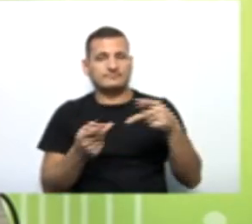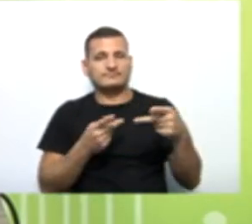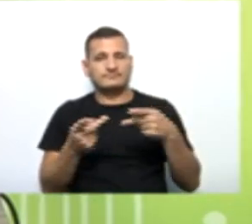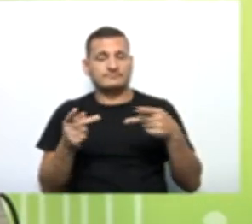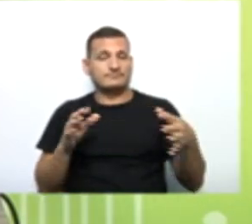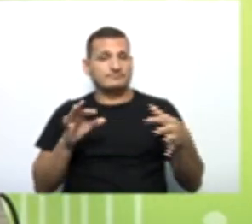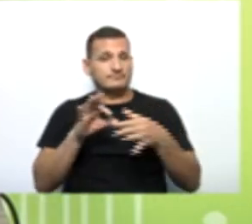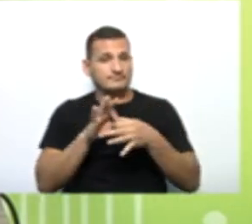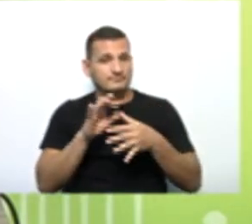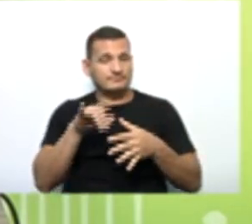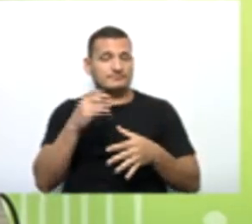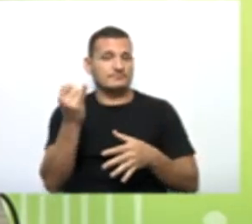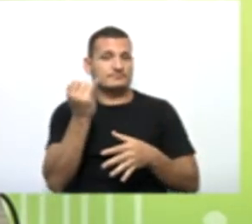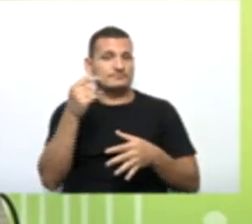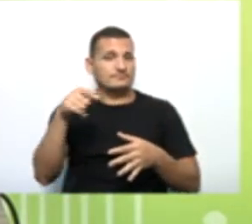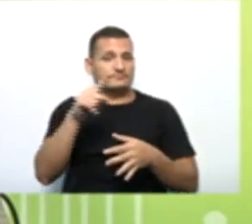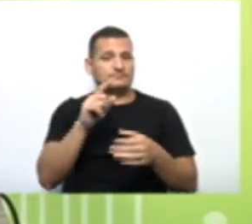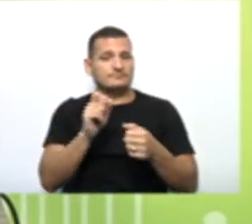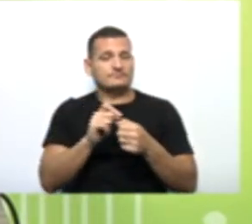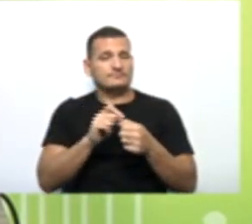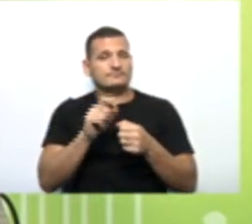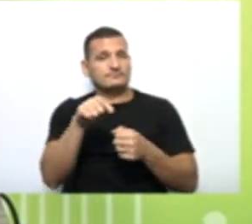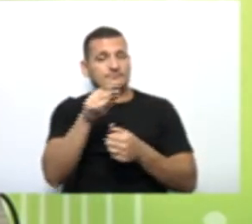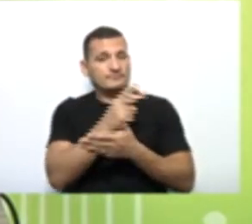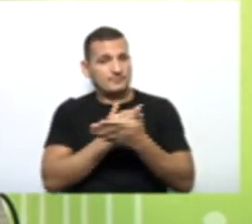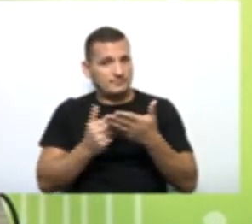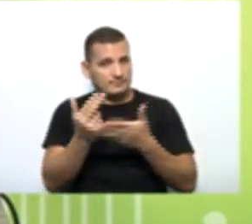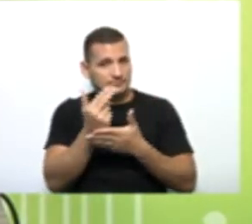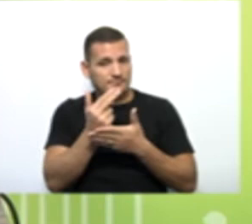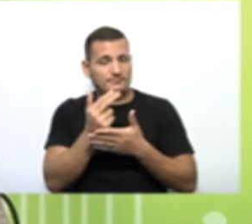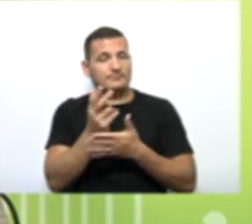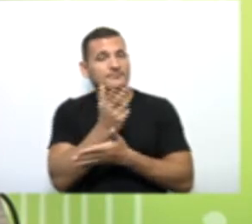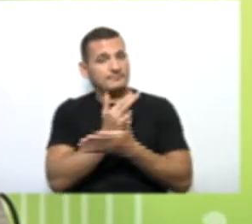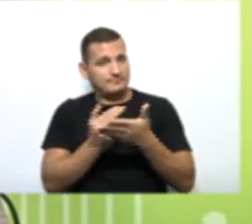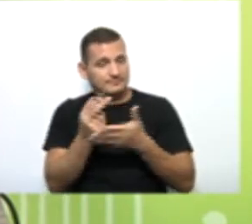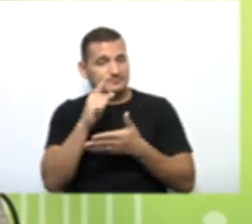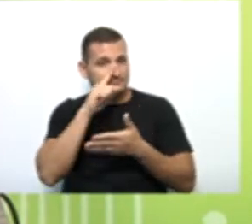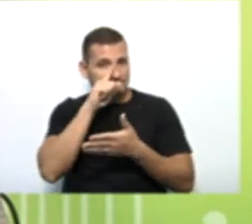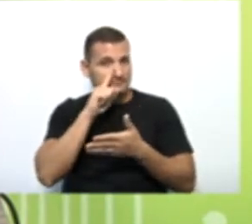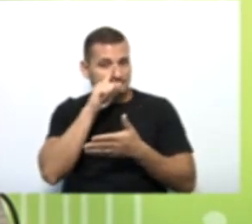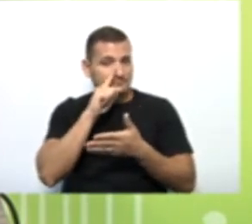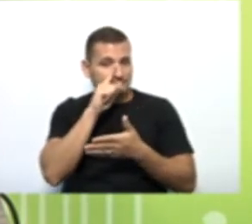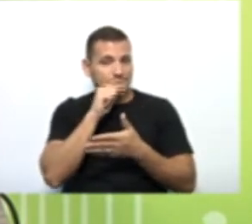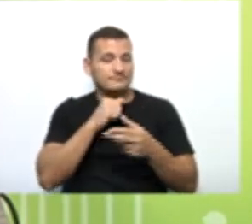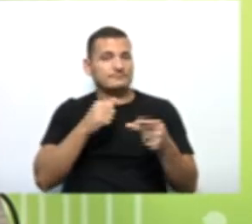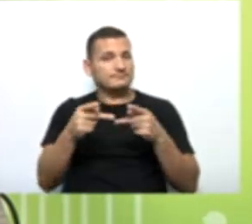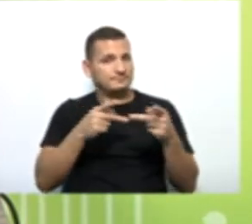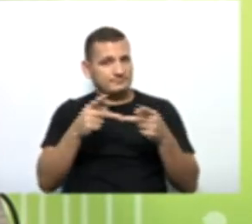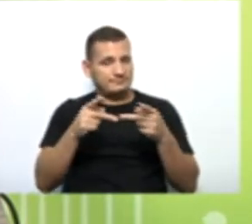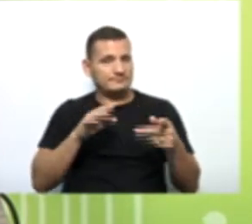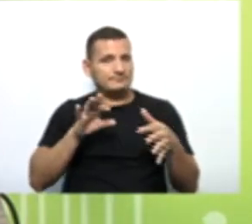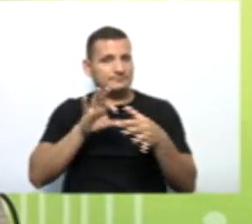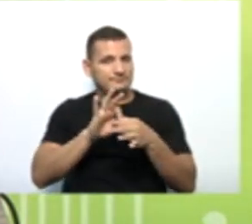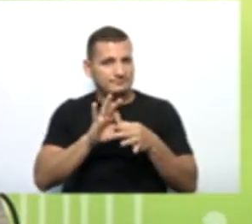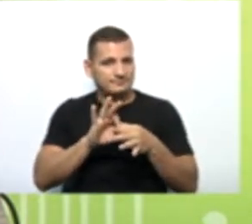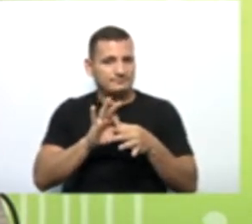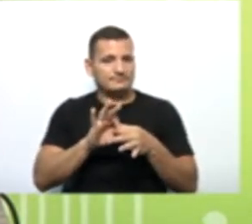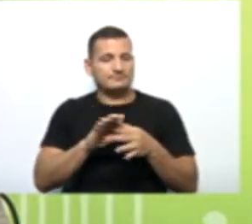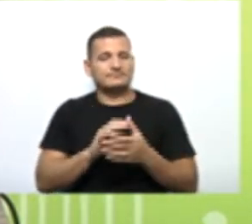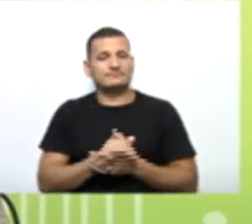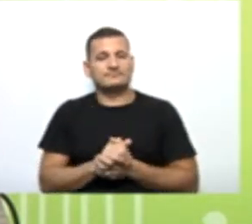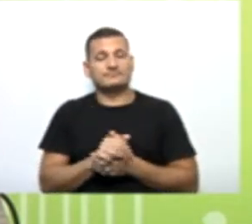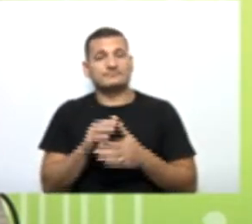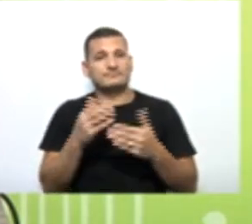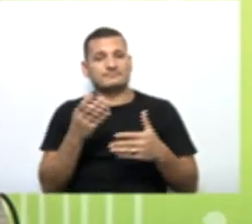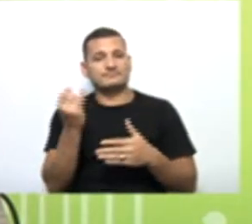muito importante que você faça esse mapa integrador, esse mapa de risco do projeto integrador, não é isso, professor Alberto? Então,